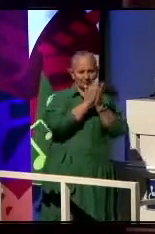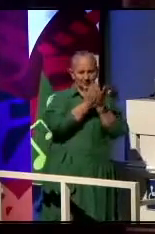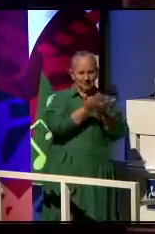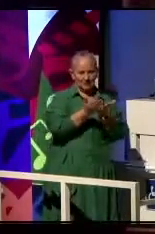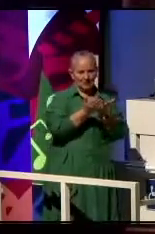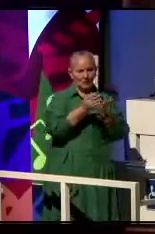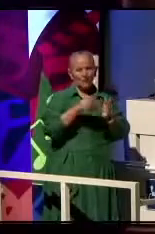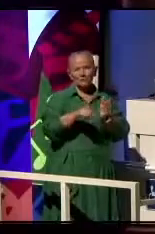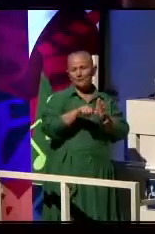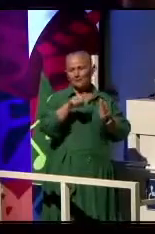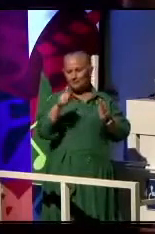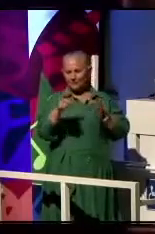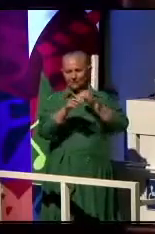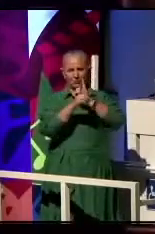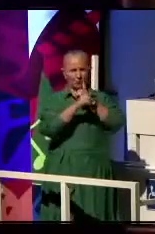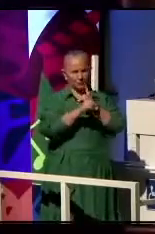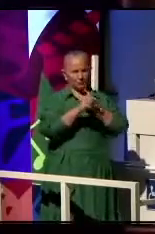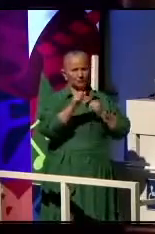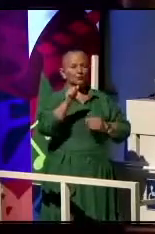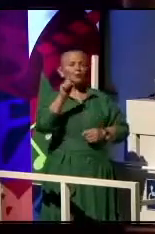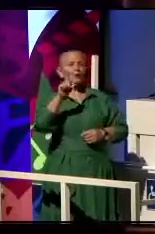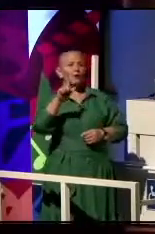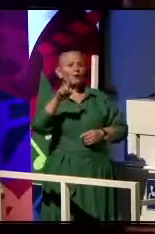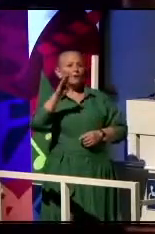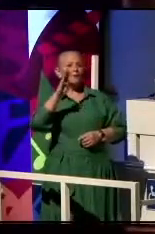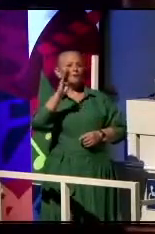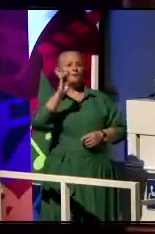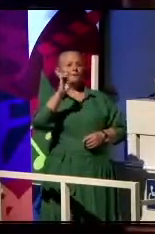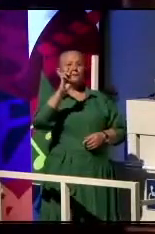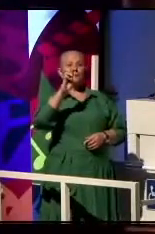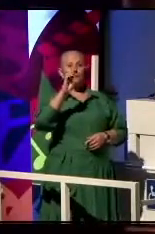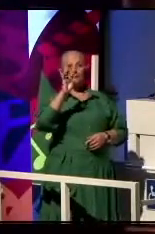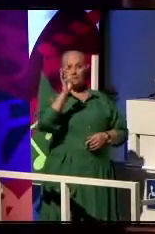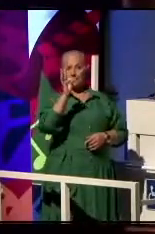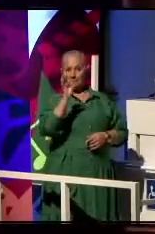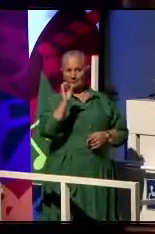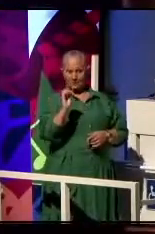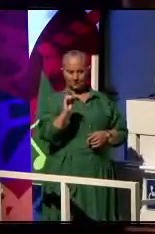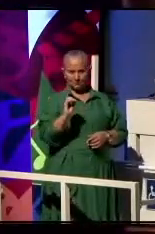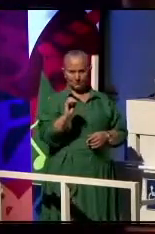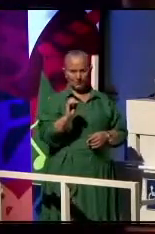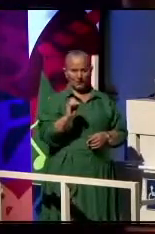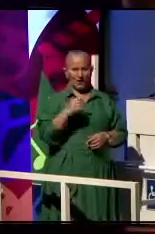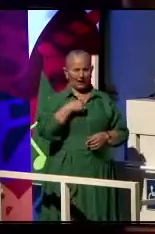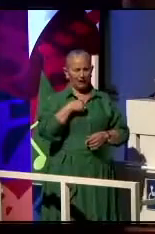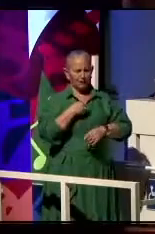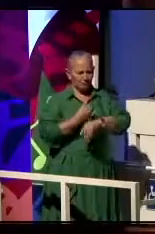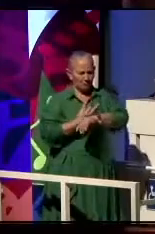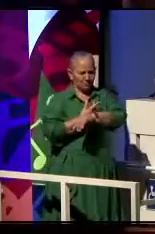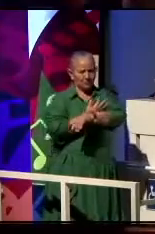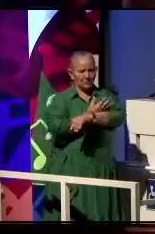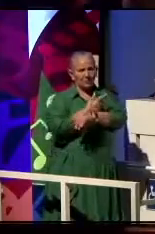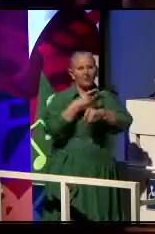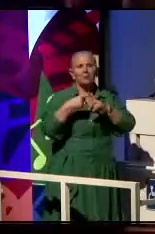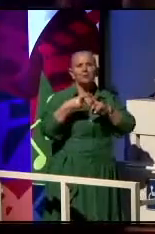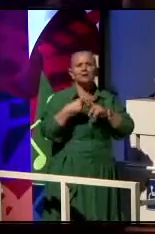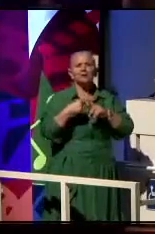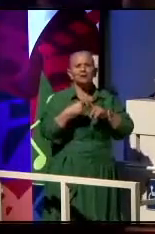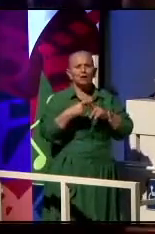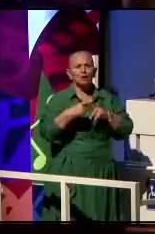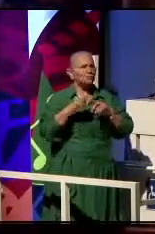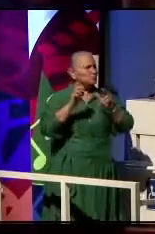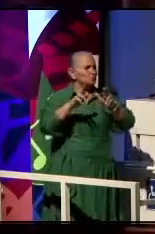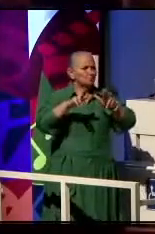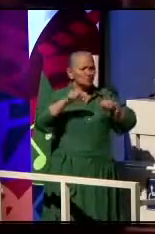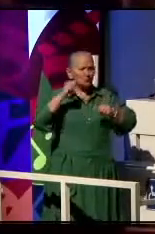encontro foi com o Beto Guedes. Então, eu fiquei muito assim, emocionada, porque nunca imaginei. Né? E, através do Beto, as portas se abriram,